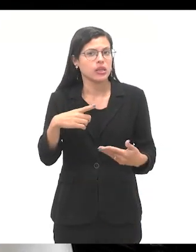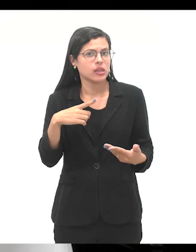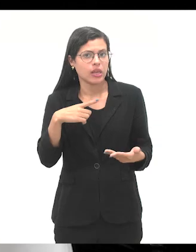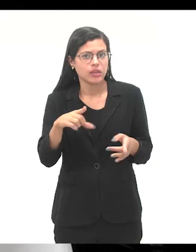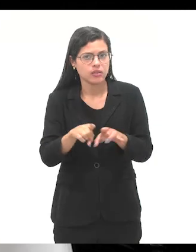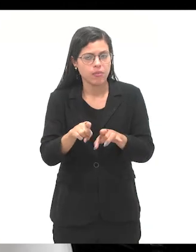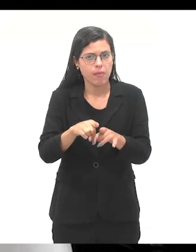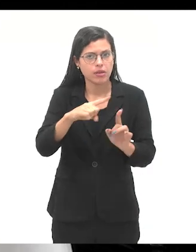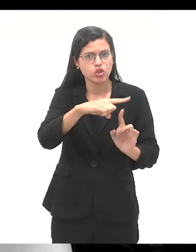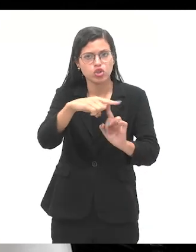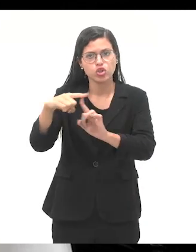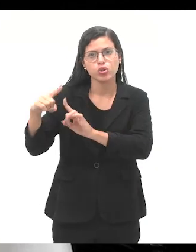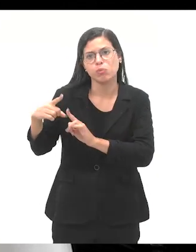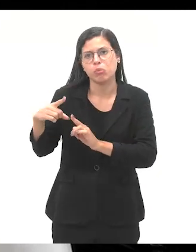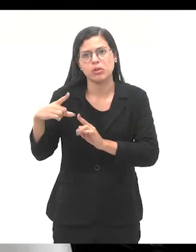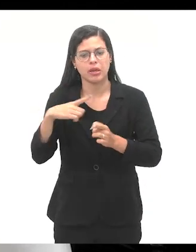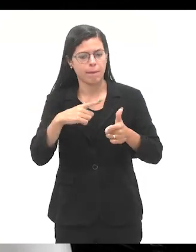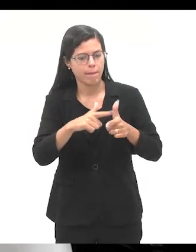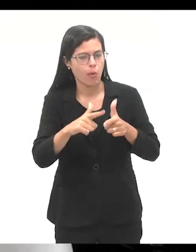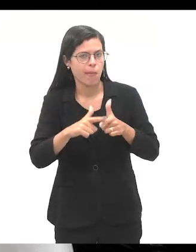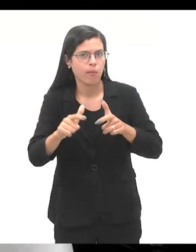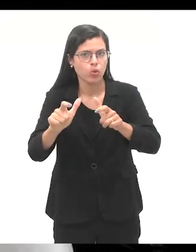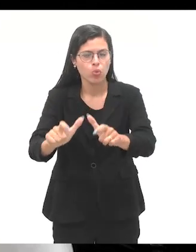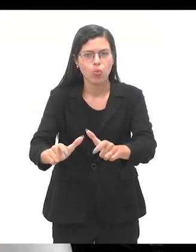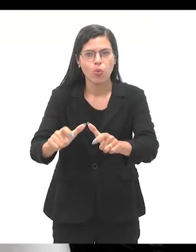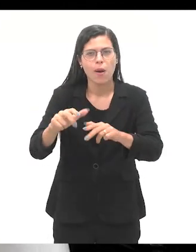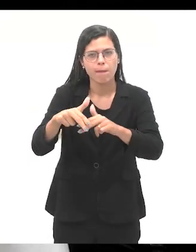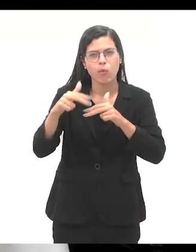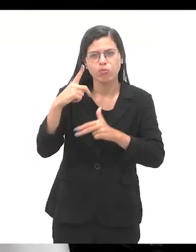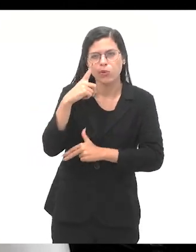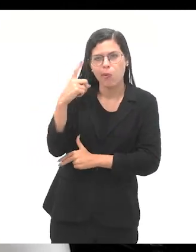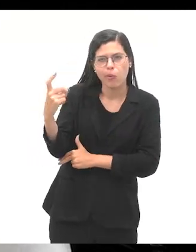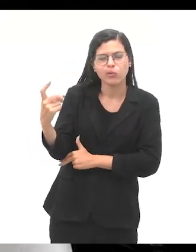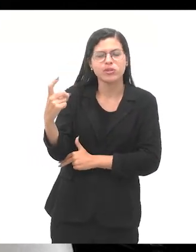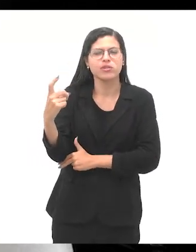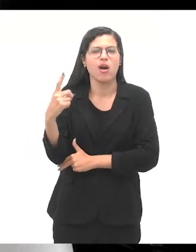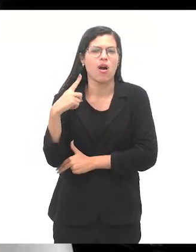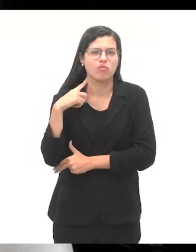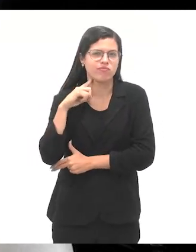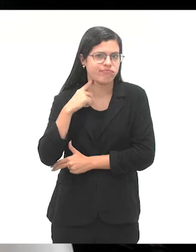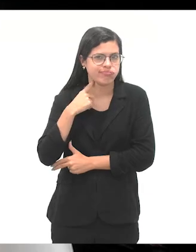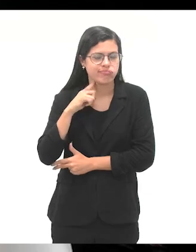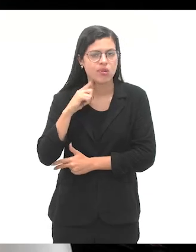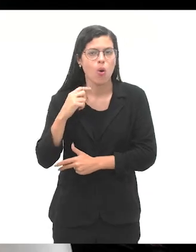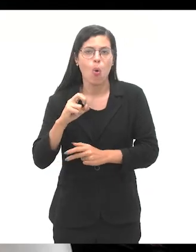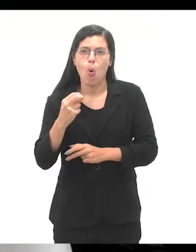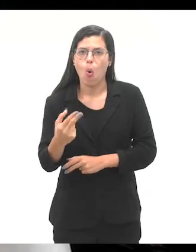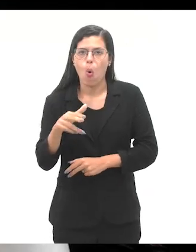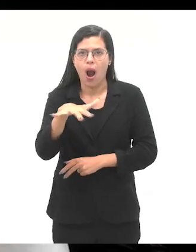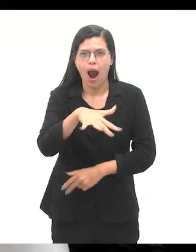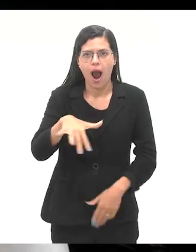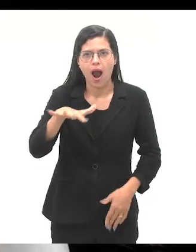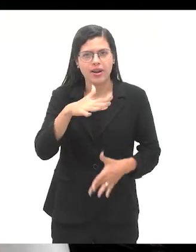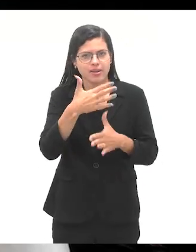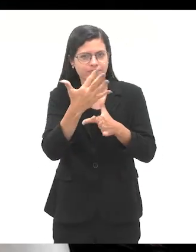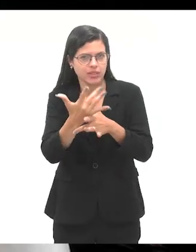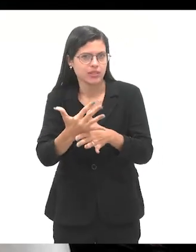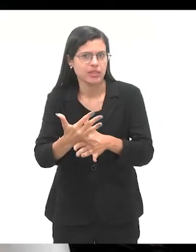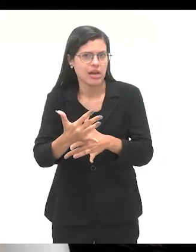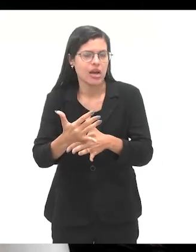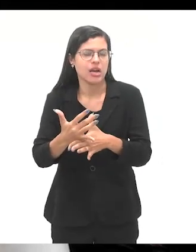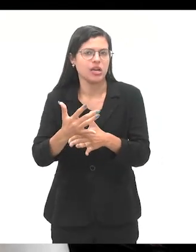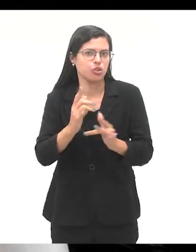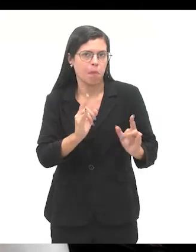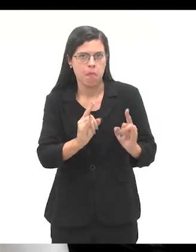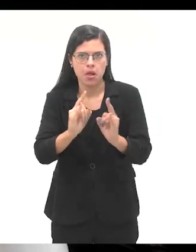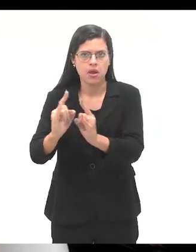que tem algum problema naquele lugar por conta de poluição, da área ser urbanizada. Que